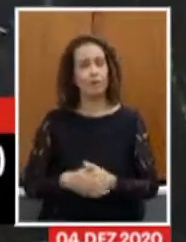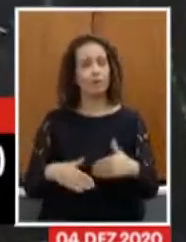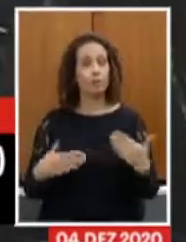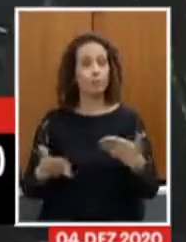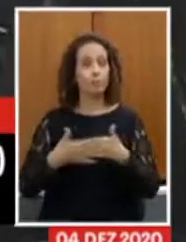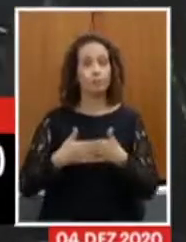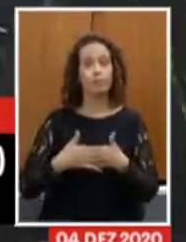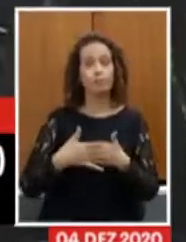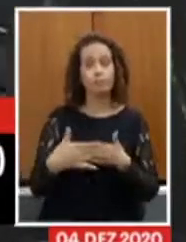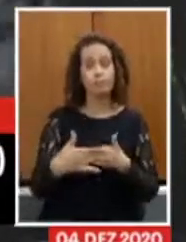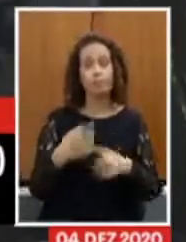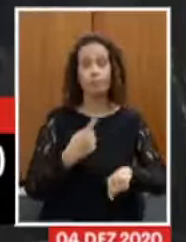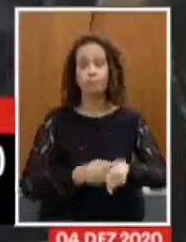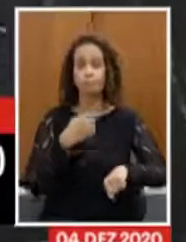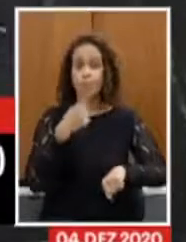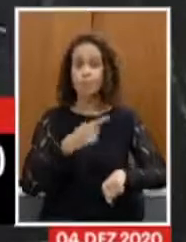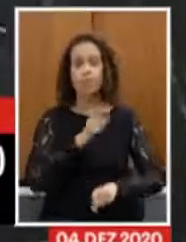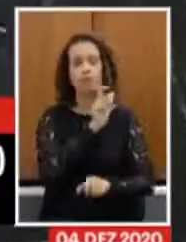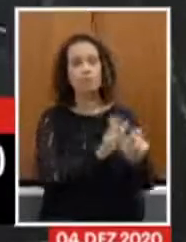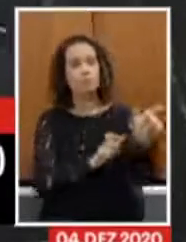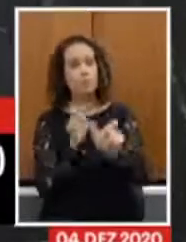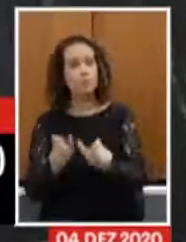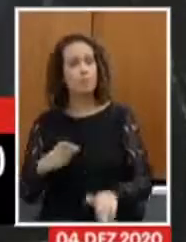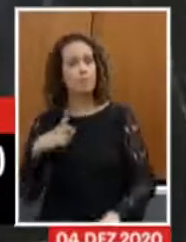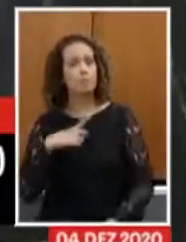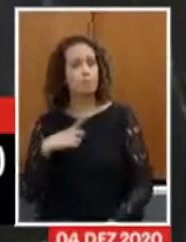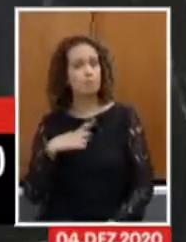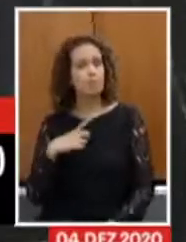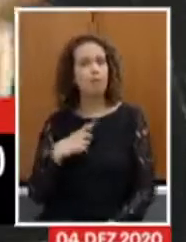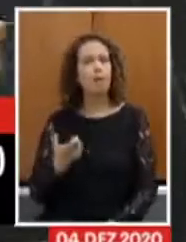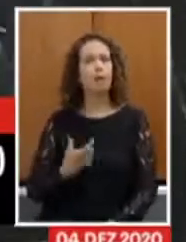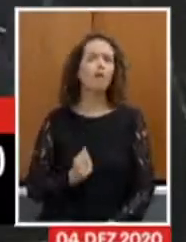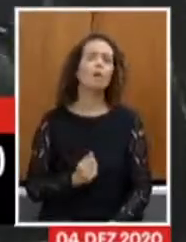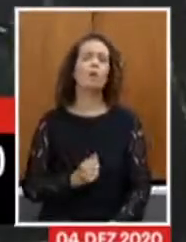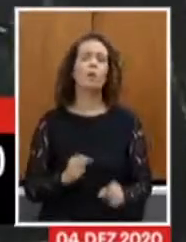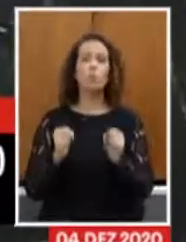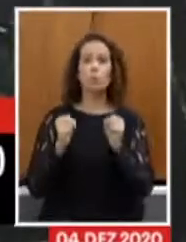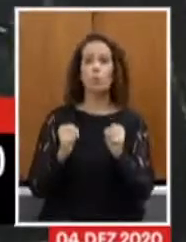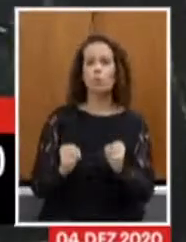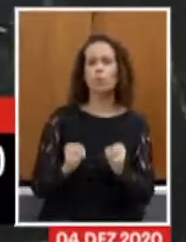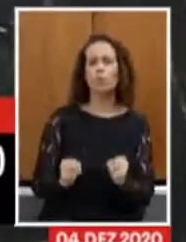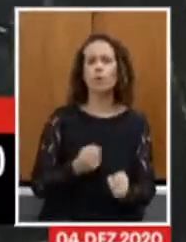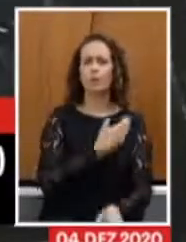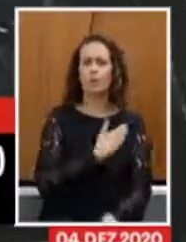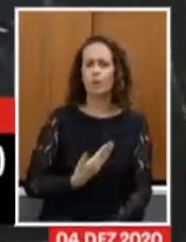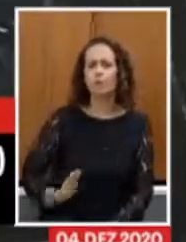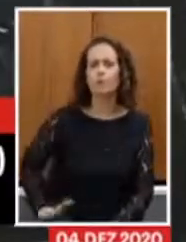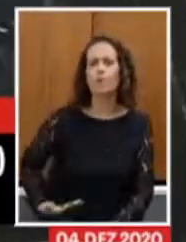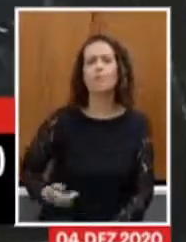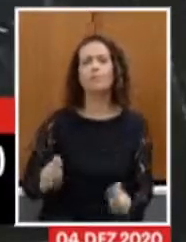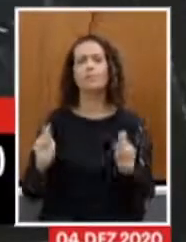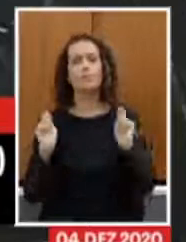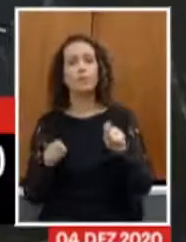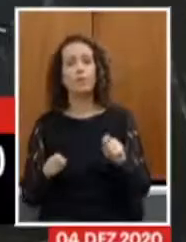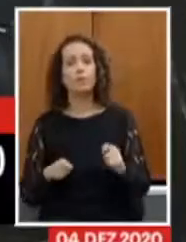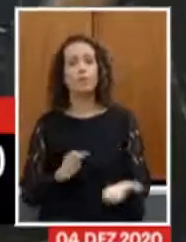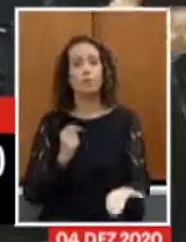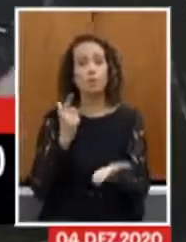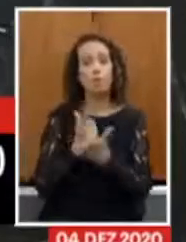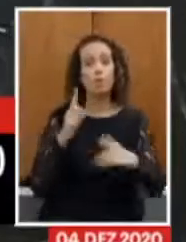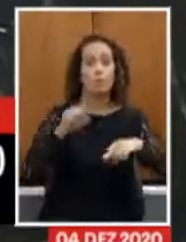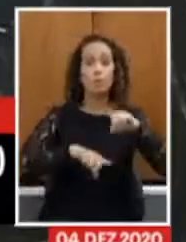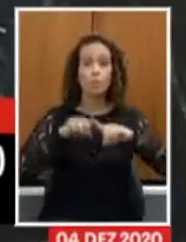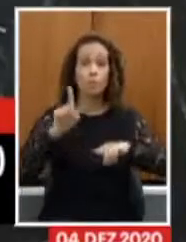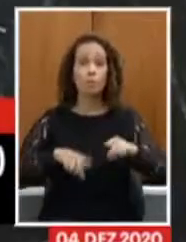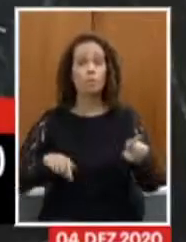essas pessoas têm espaço, têm o poder público, que podem vir comprar aquele produto e pagar, eles vão